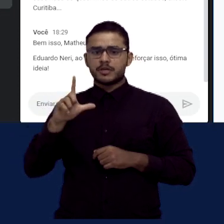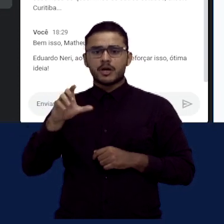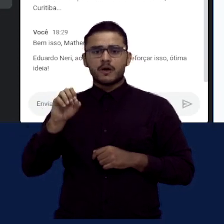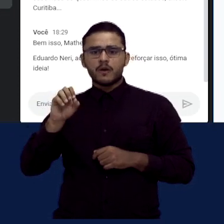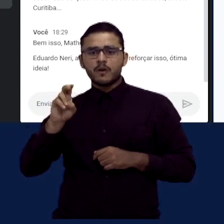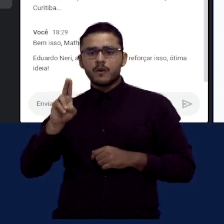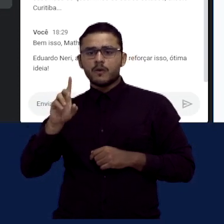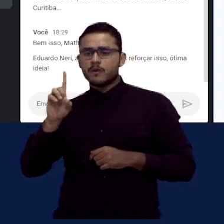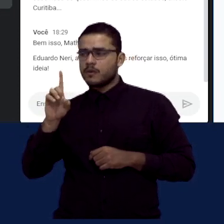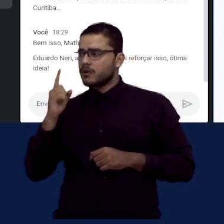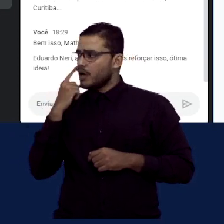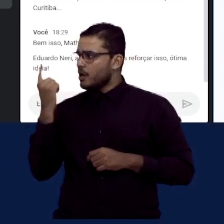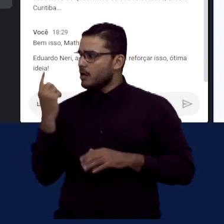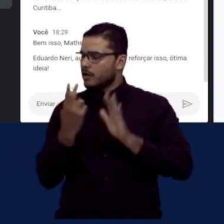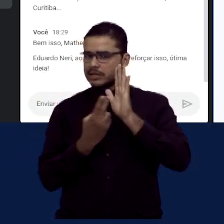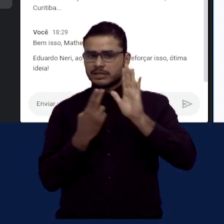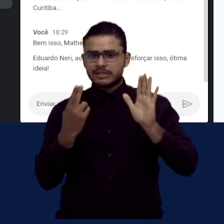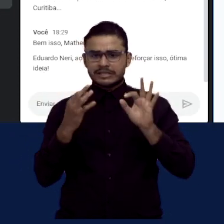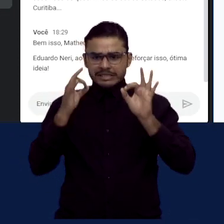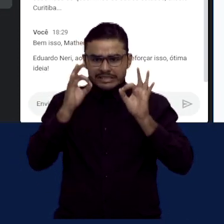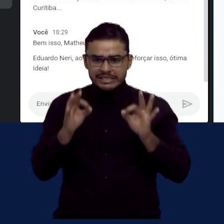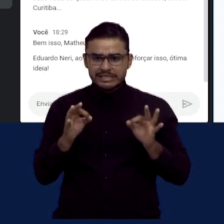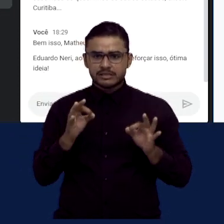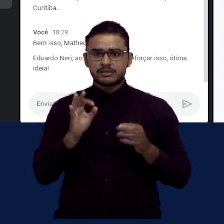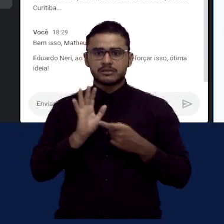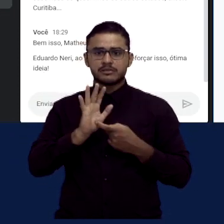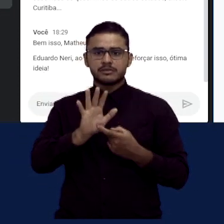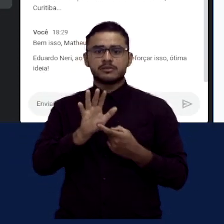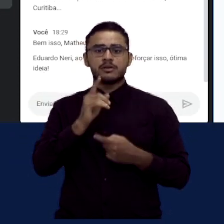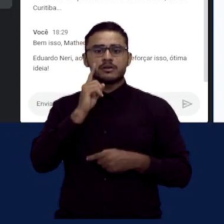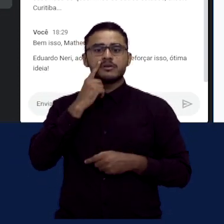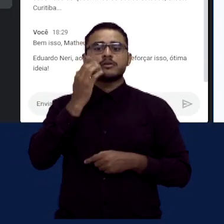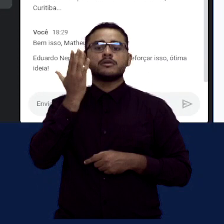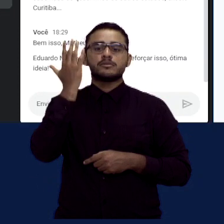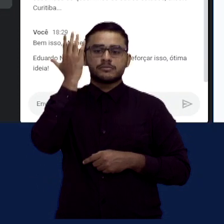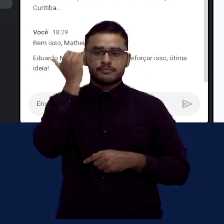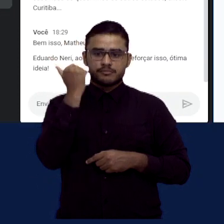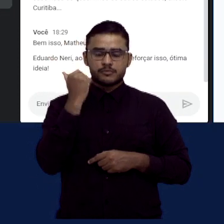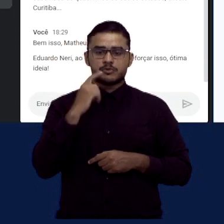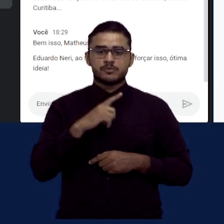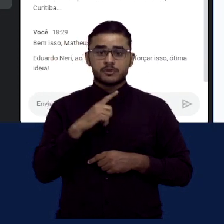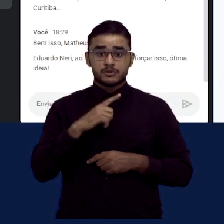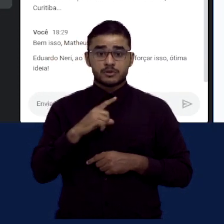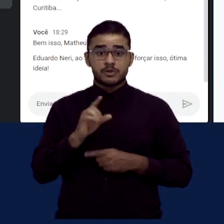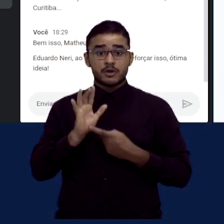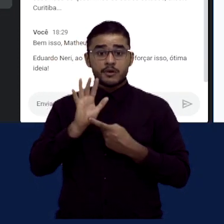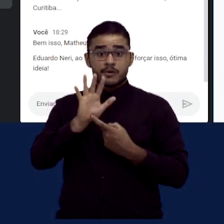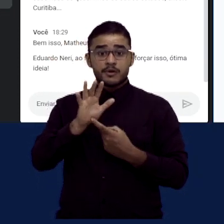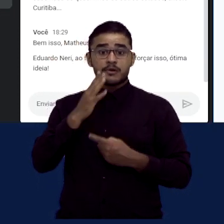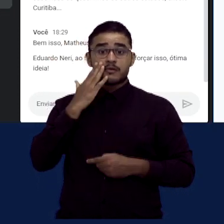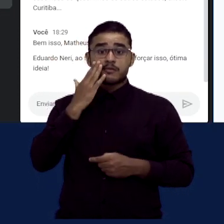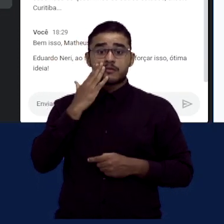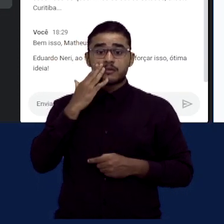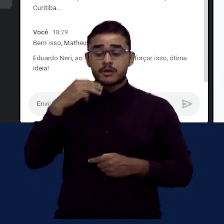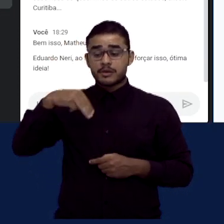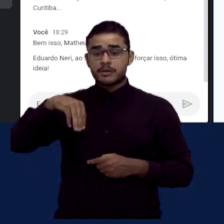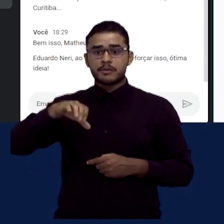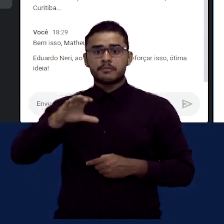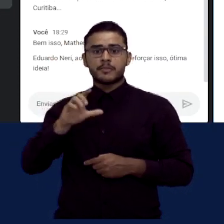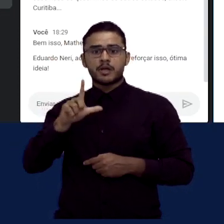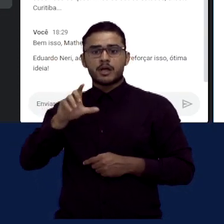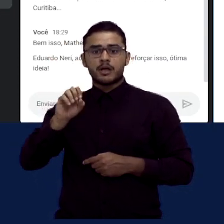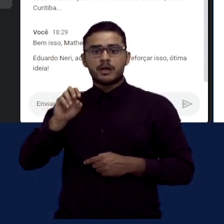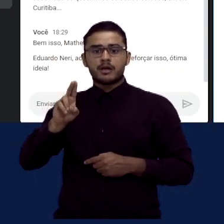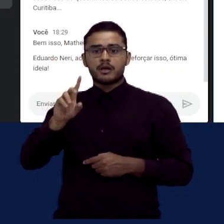Eu particularmente acho que sim. Acho que até agora nenhuma nova definição apresentada por qualquer outro autor consegue comportar o